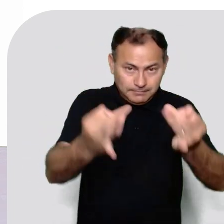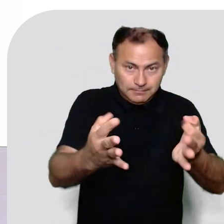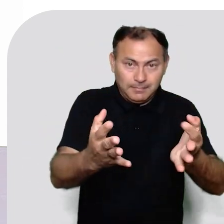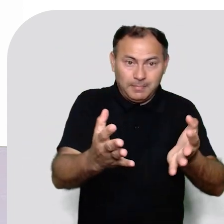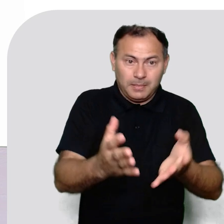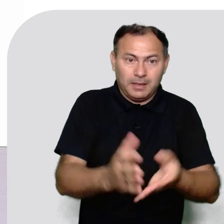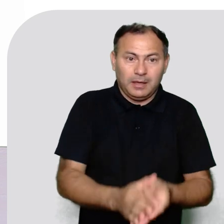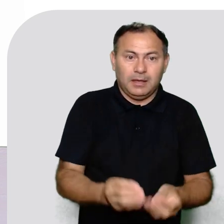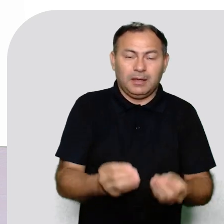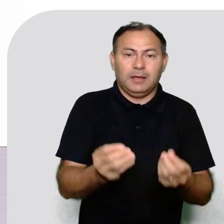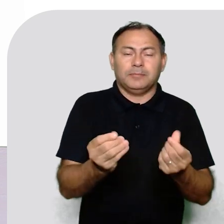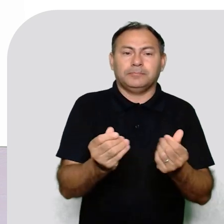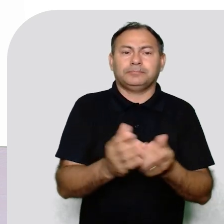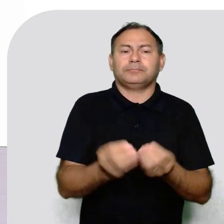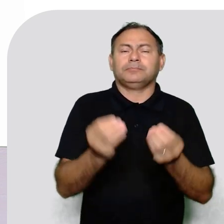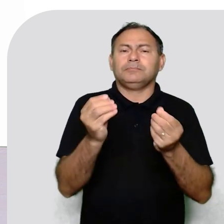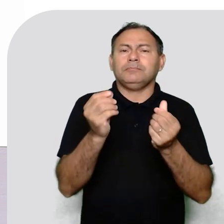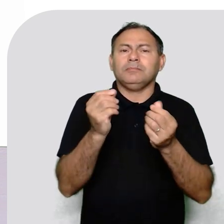uma